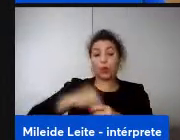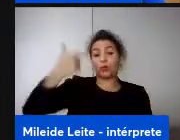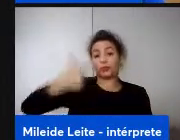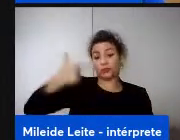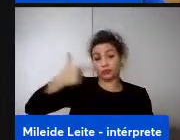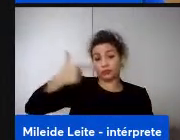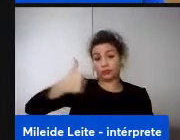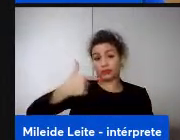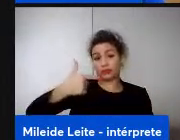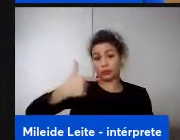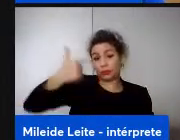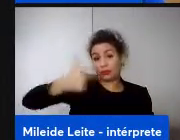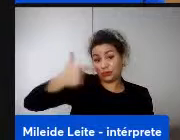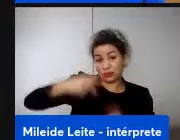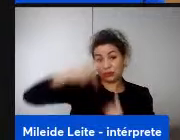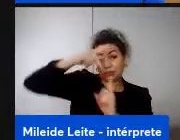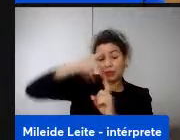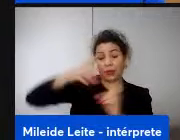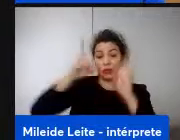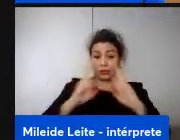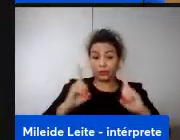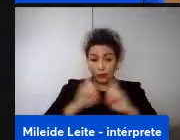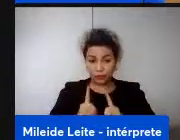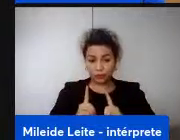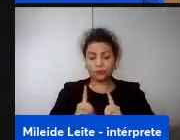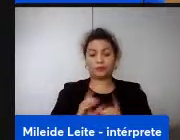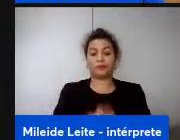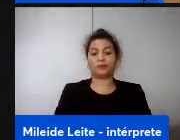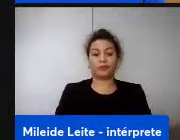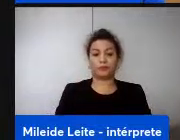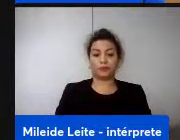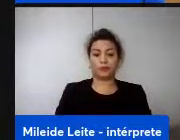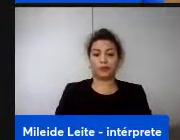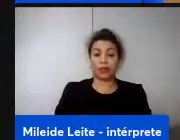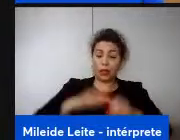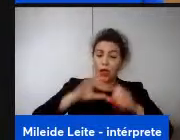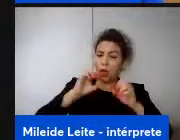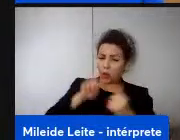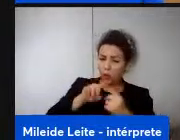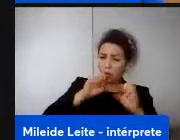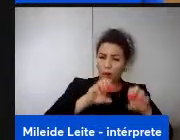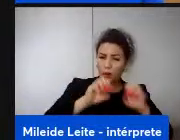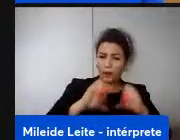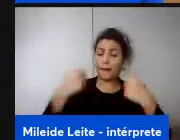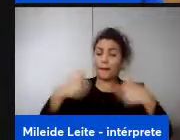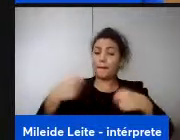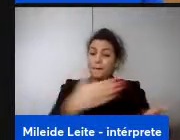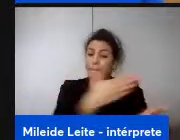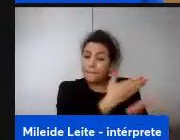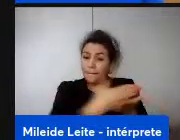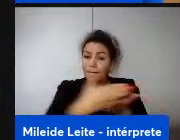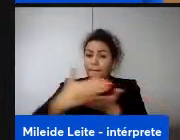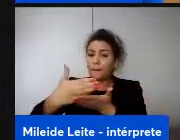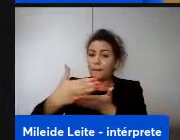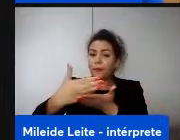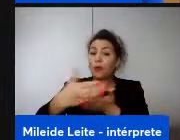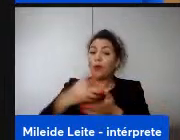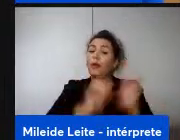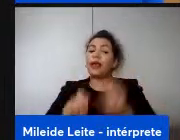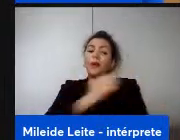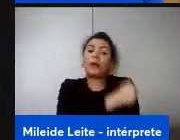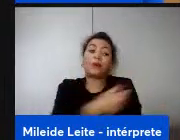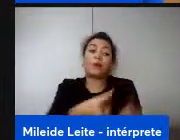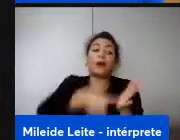13, então esse é o segundo princípio didático. Para assim, ensinar, é preciso começar pelo que o aluno já